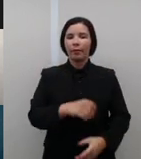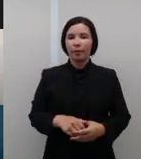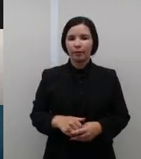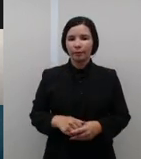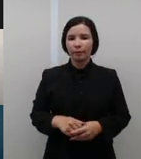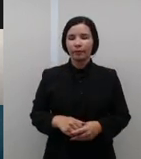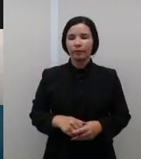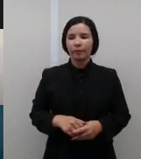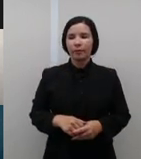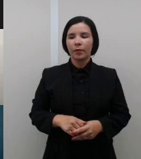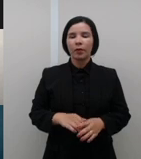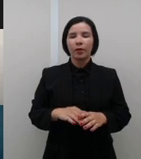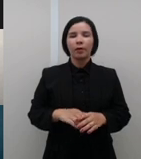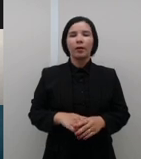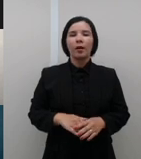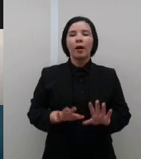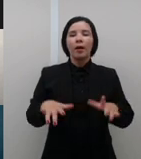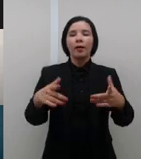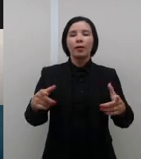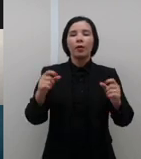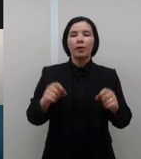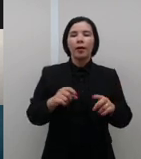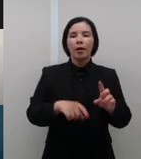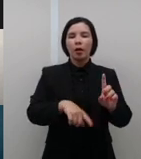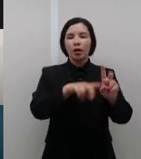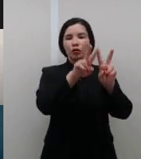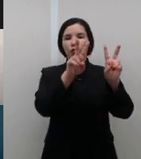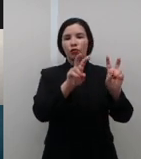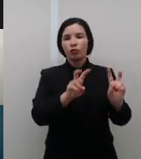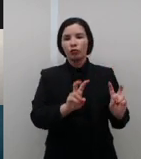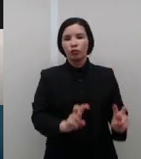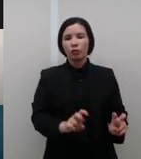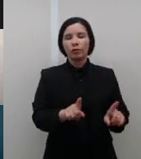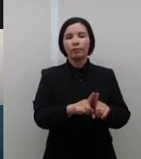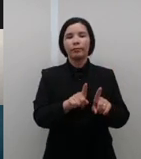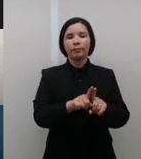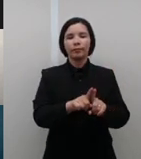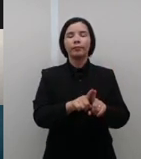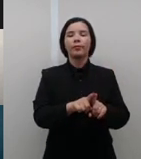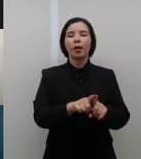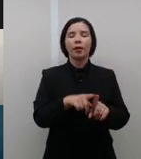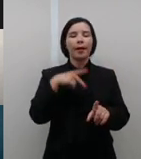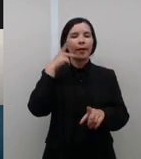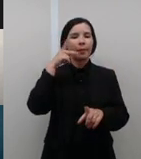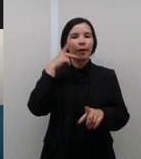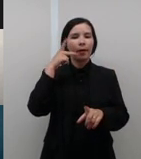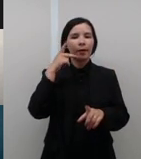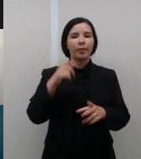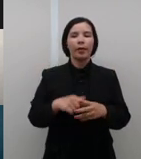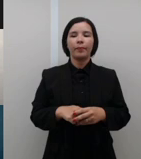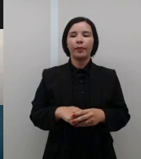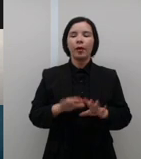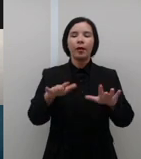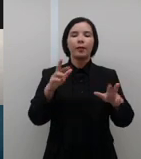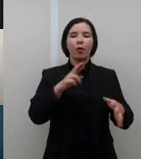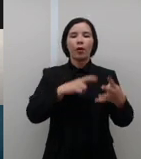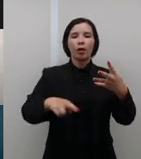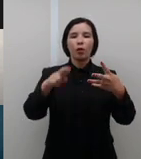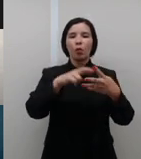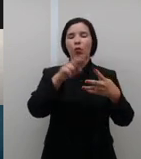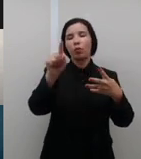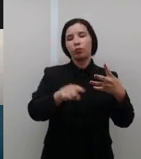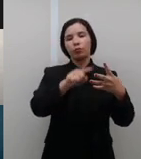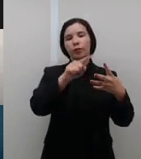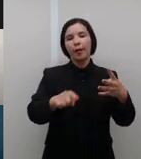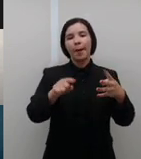001/2013, fase de títulos, termo final para aquisição de títulos, recurso conhecido e não provido. Ou seja, manteve-se